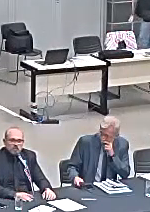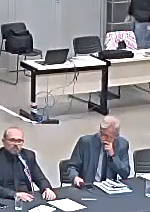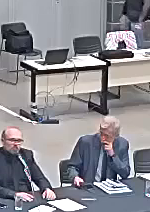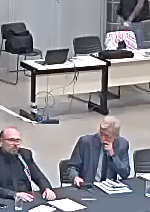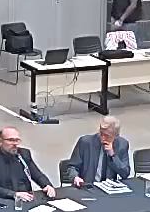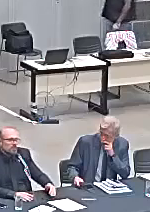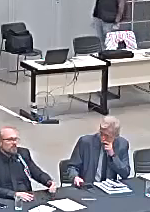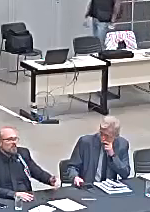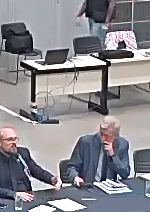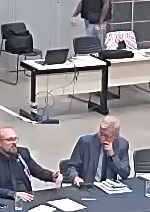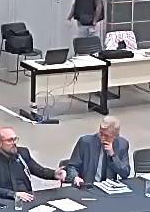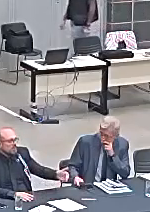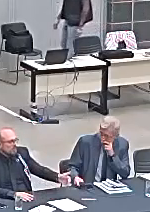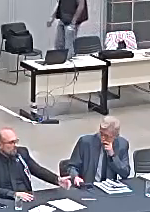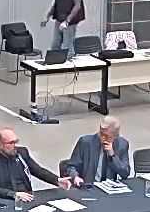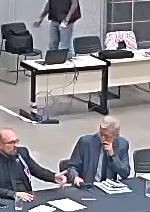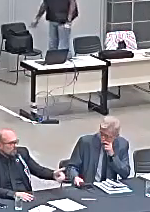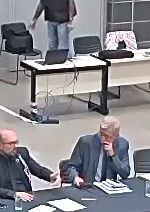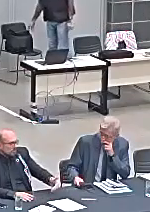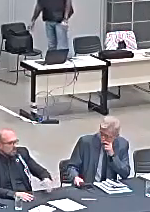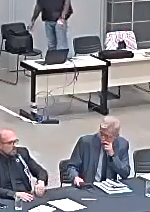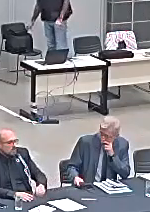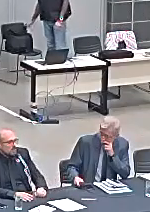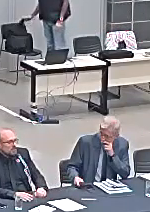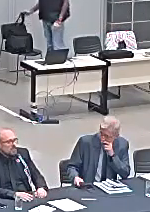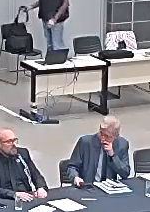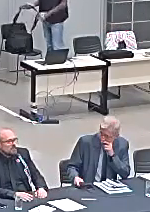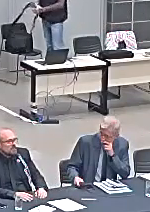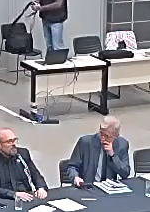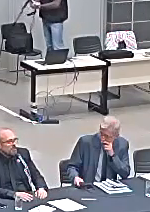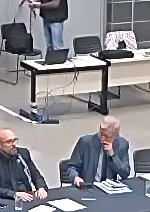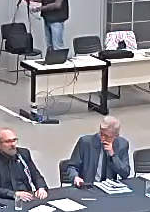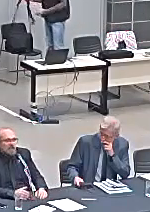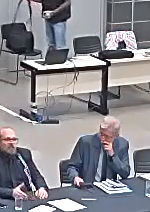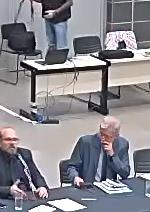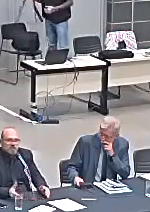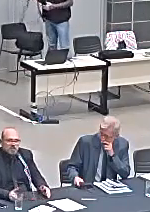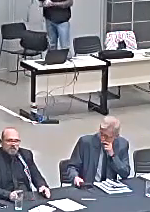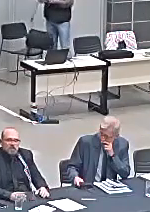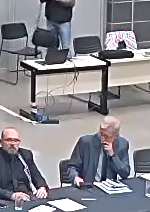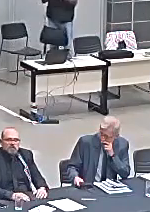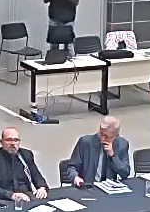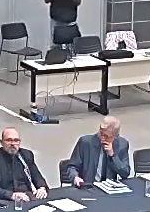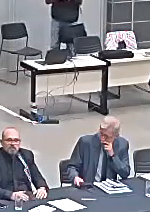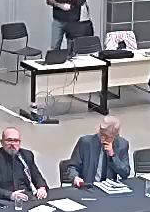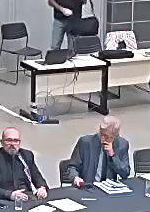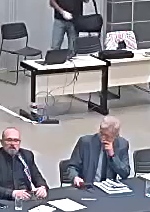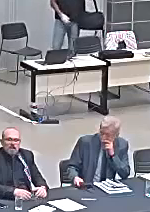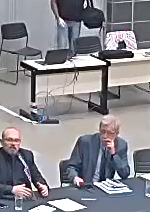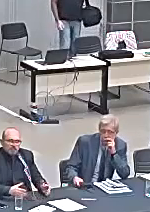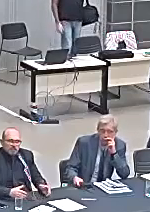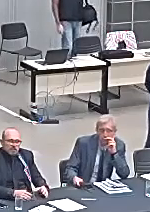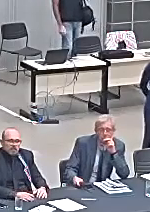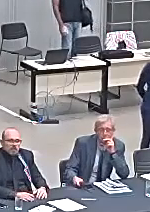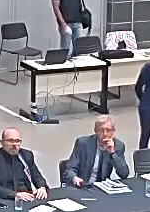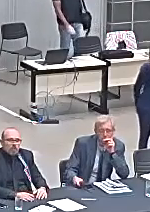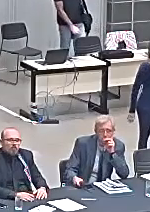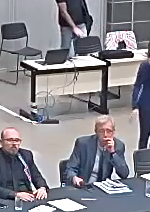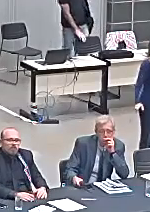disso No próximo dia 31 desse mês em Varginha nós vamos